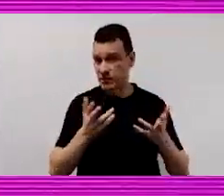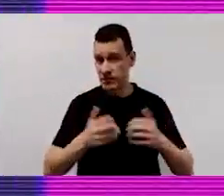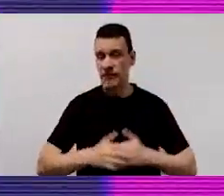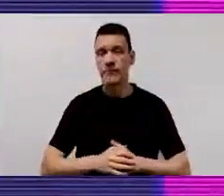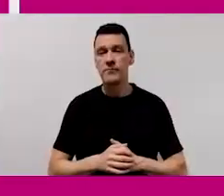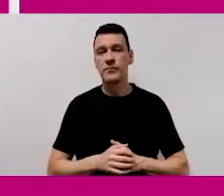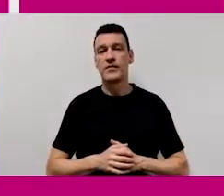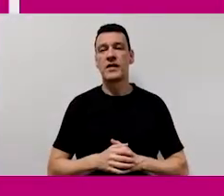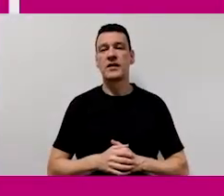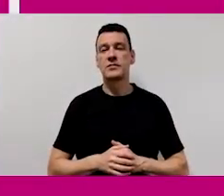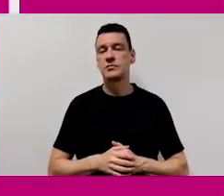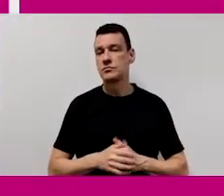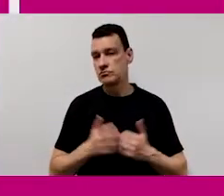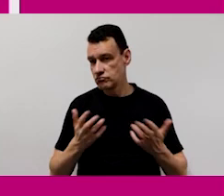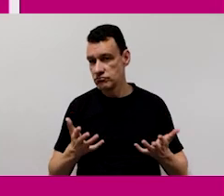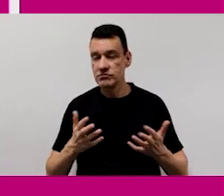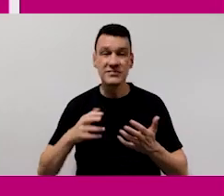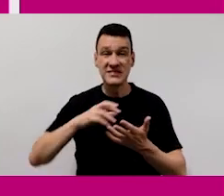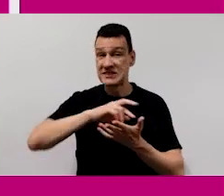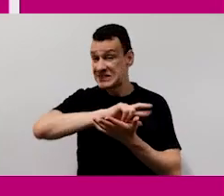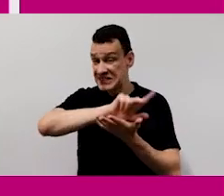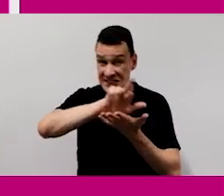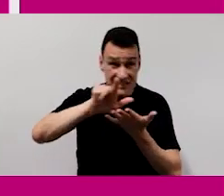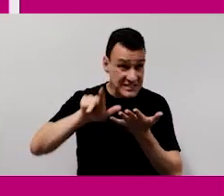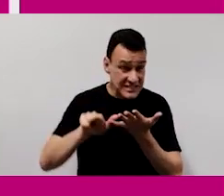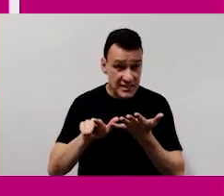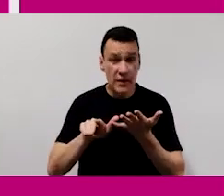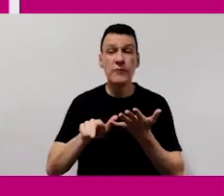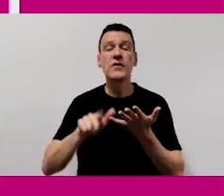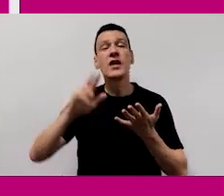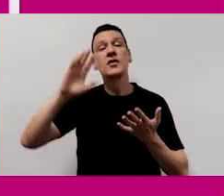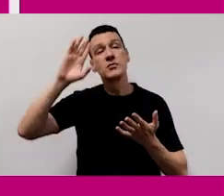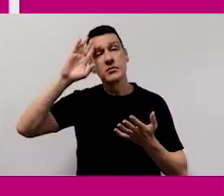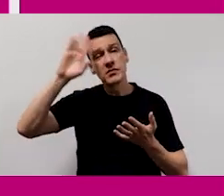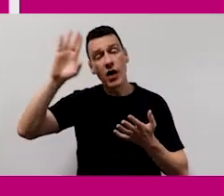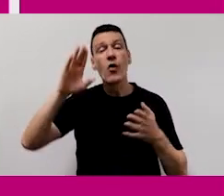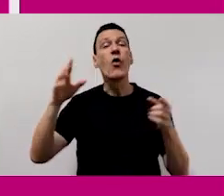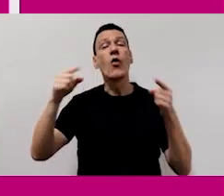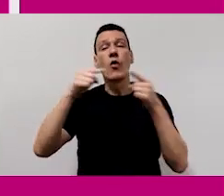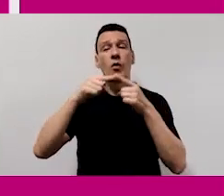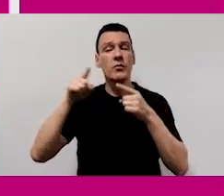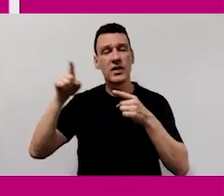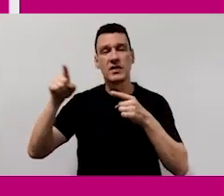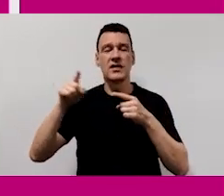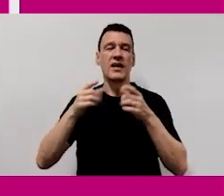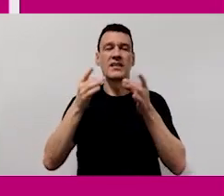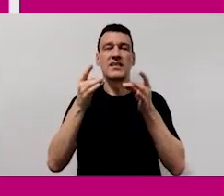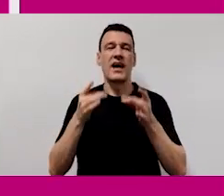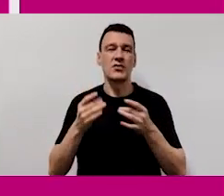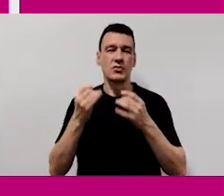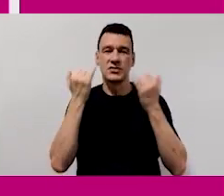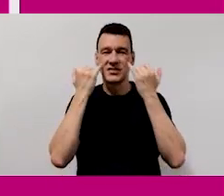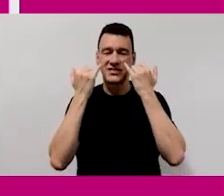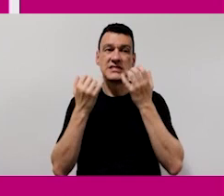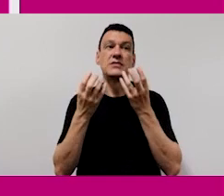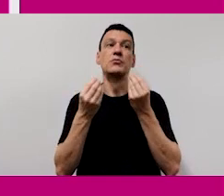E isso tudo em cima de uma grande base de dados. Nós, como Serasa, conhecemos mais